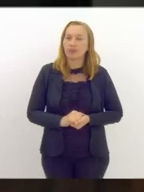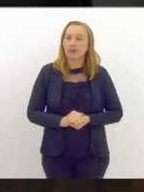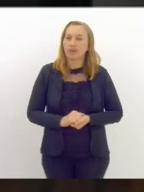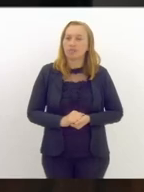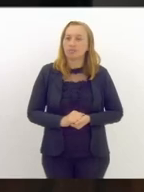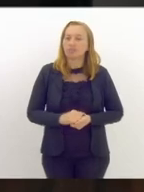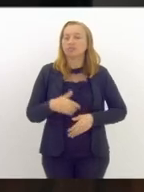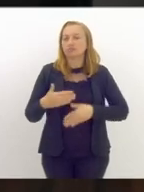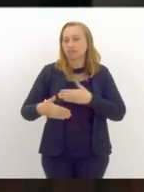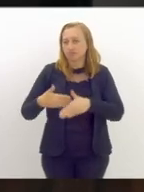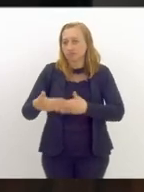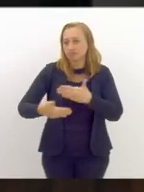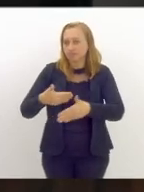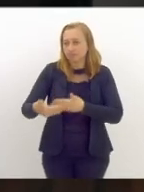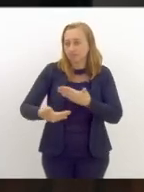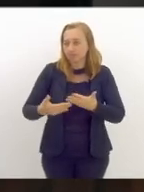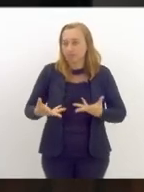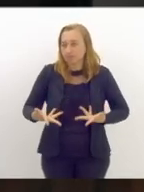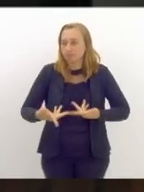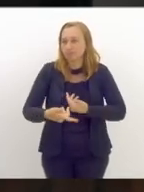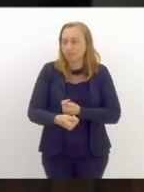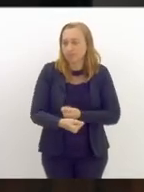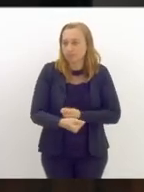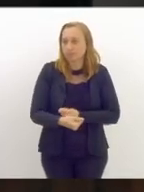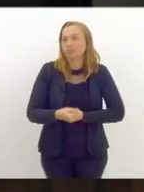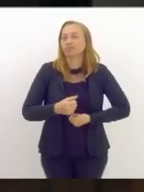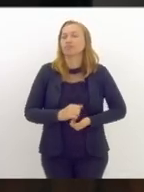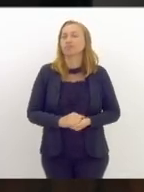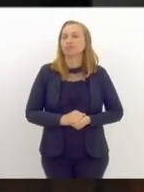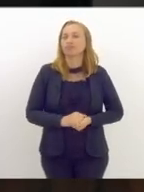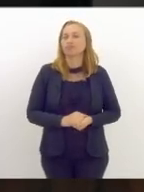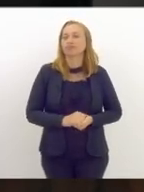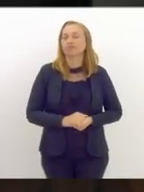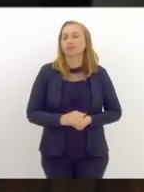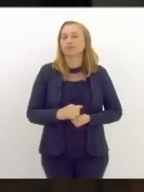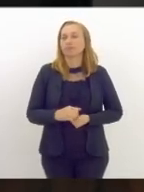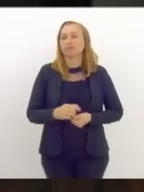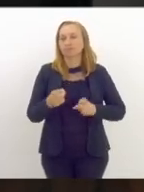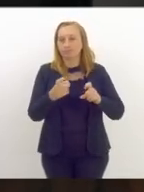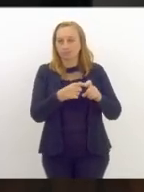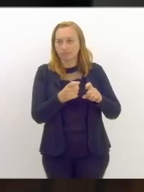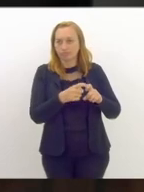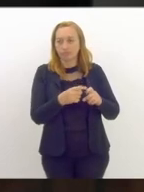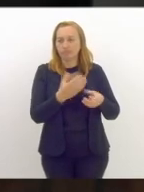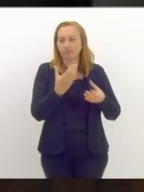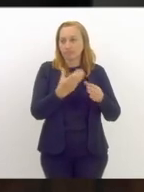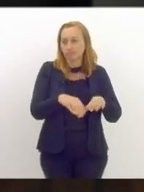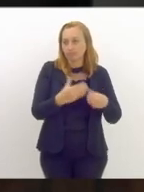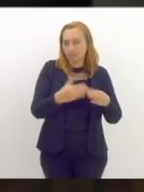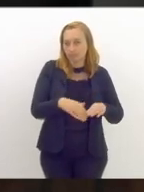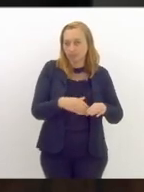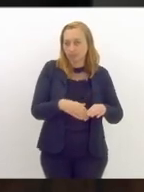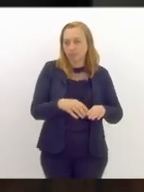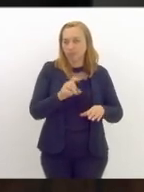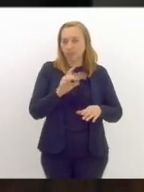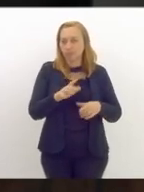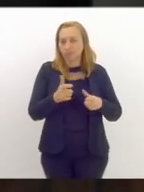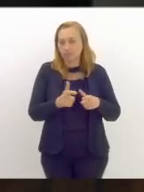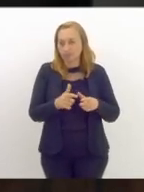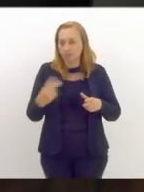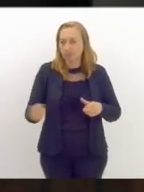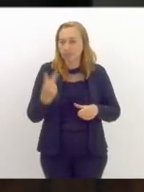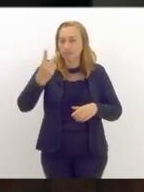vem se desempenhando de forma exemplar. Vale destacar que ele é médico concursado, fato que só engrandece